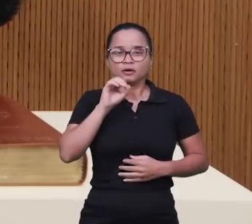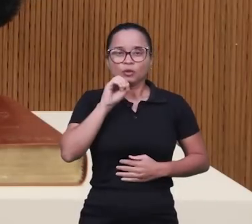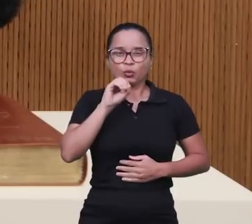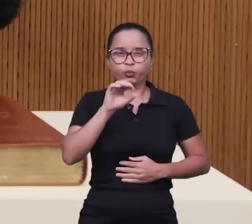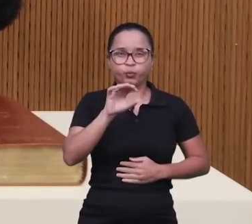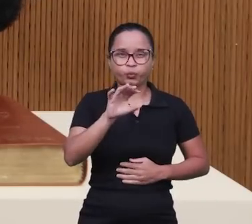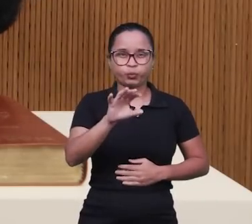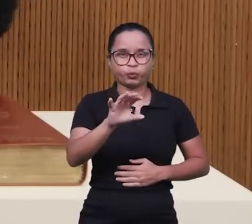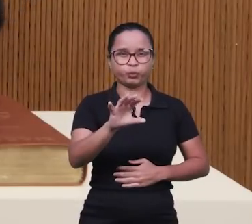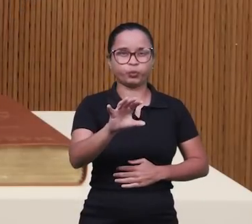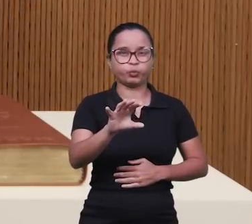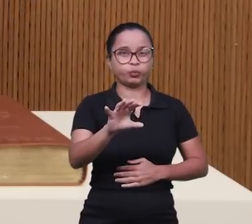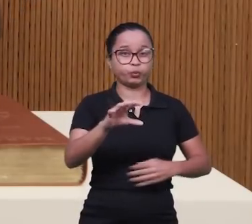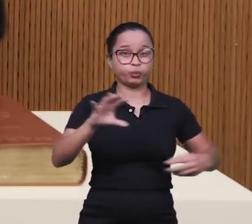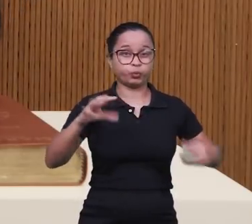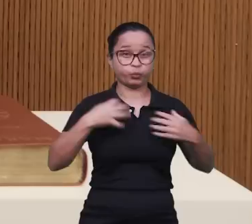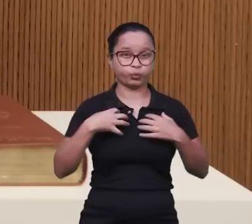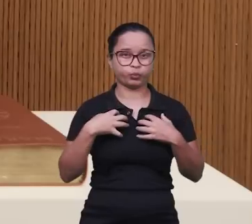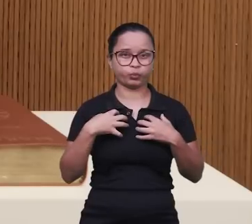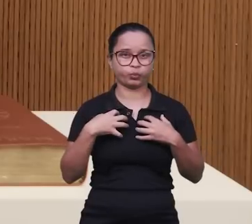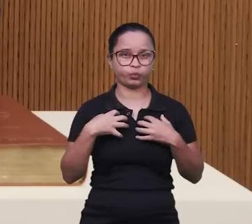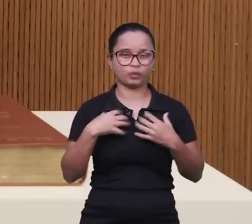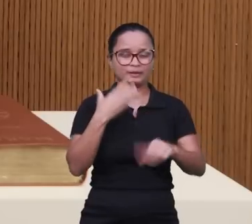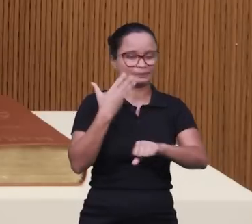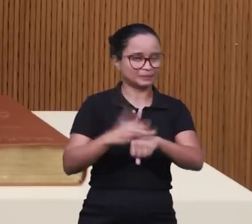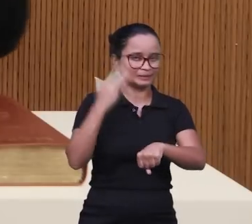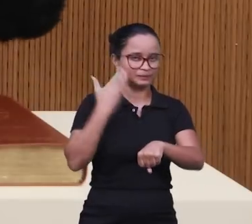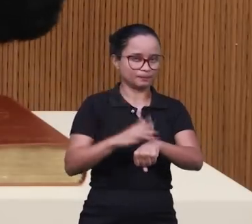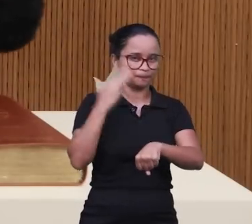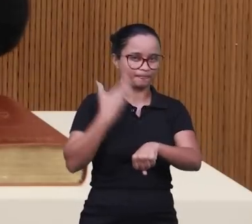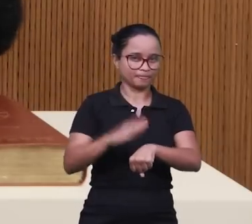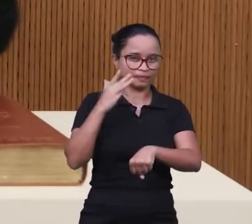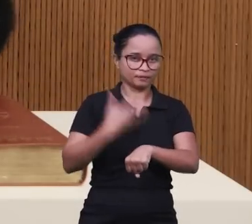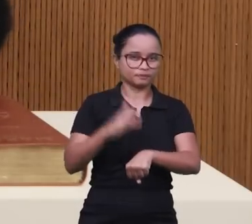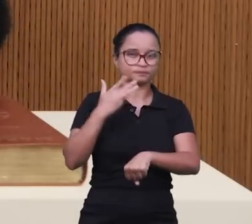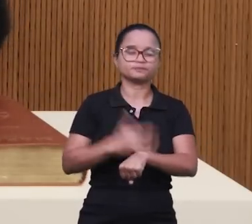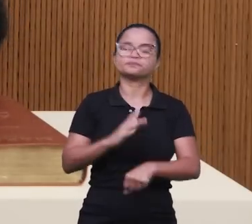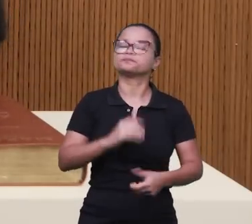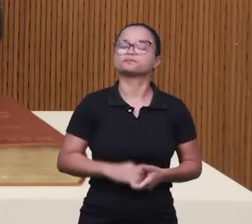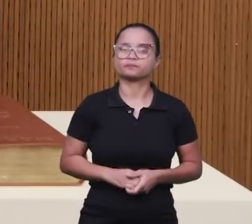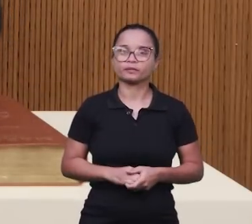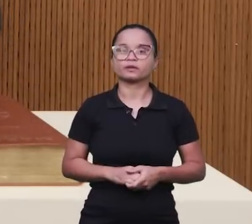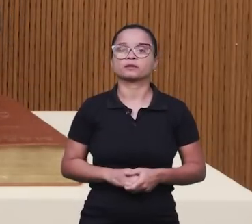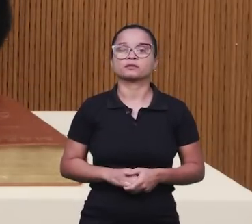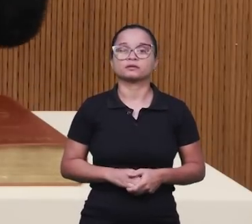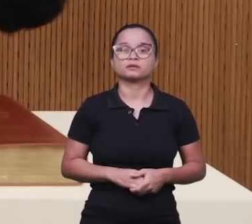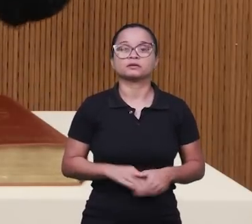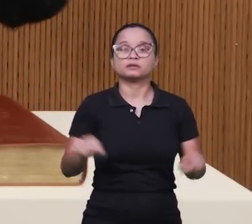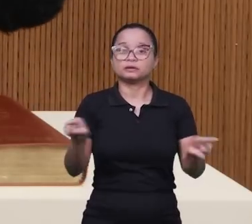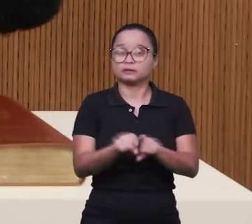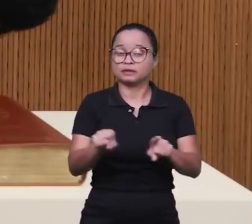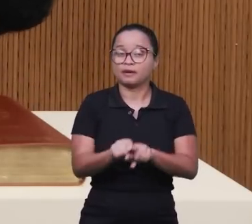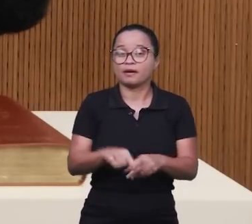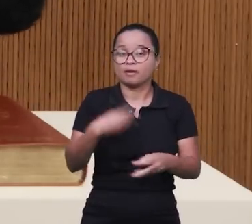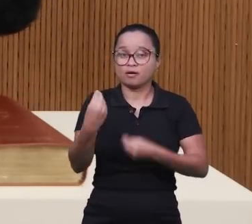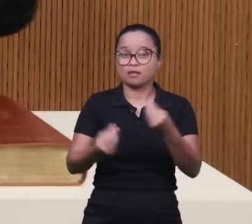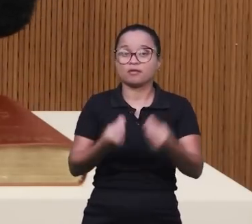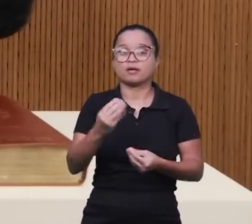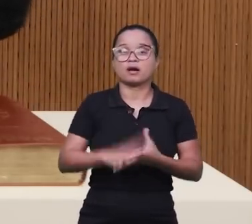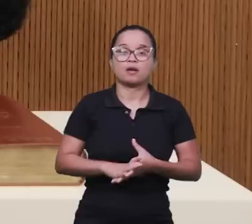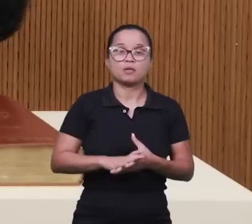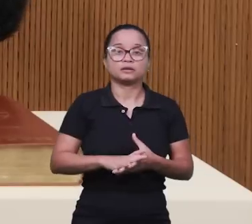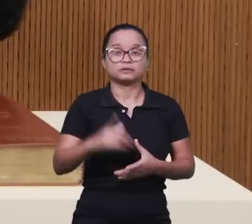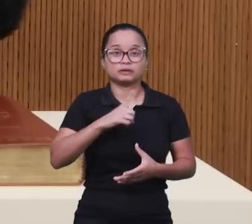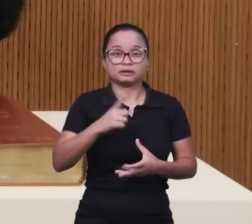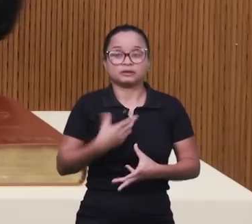da minha caixa torácica e esse exercício de forçar o fechamento está trabalhando a contração